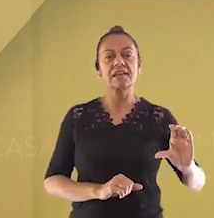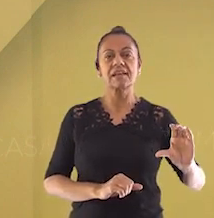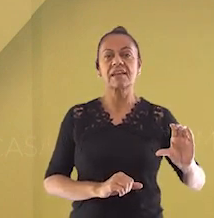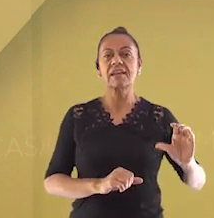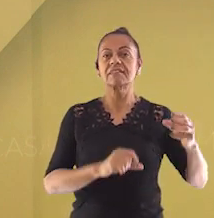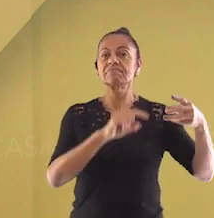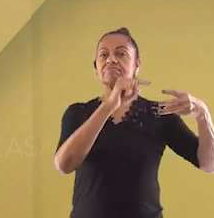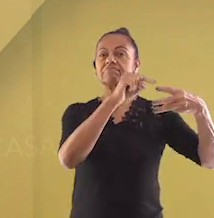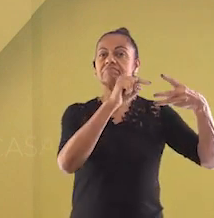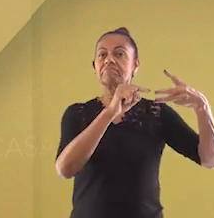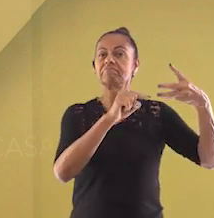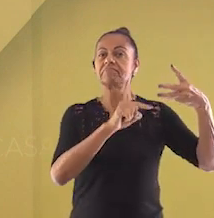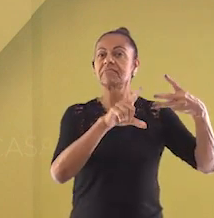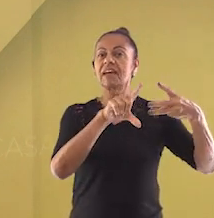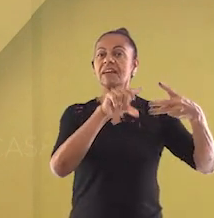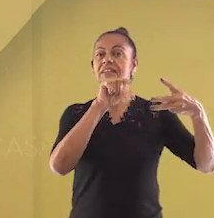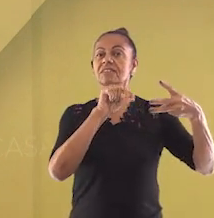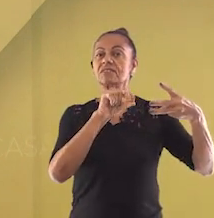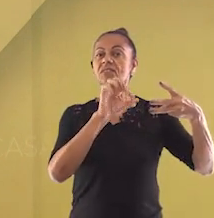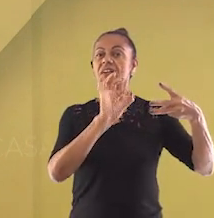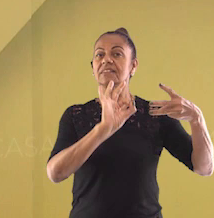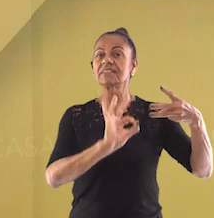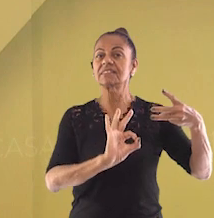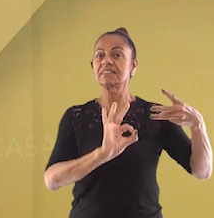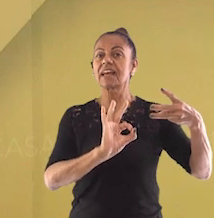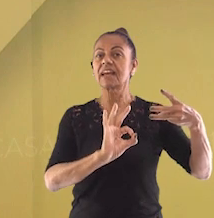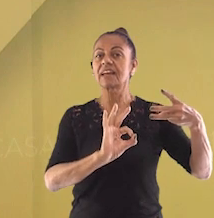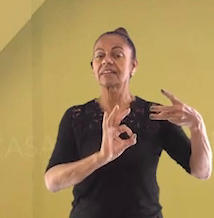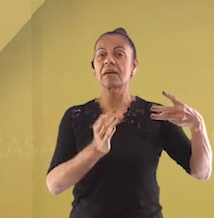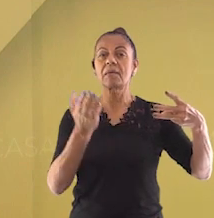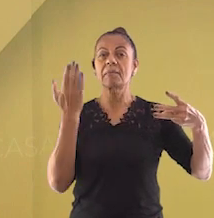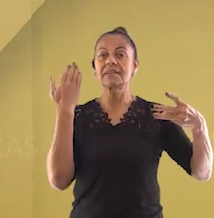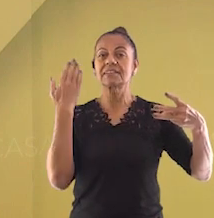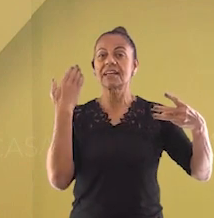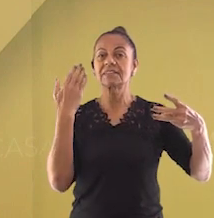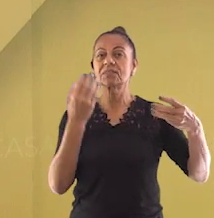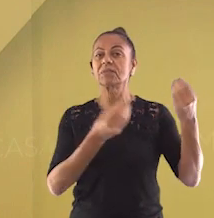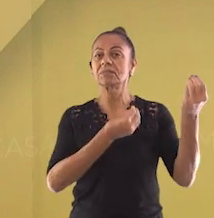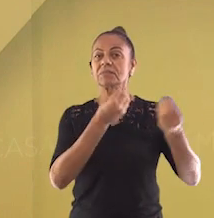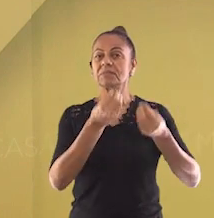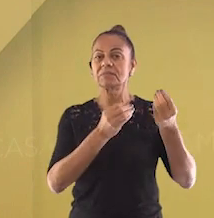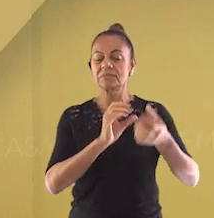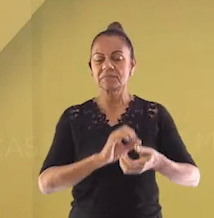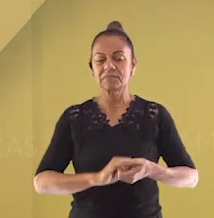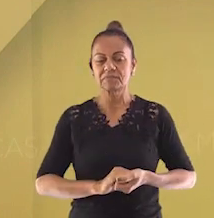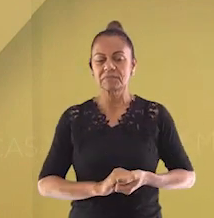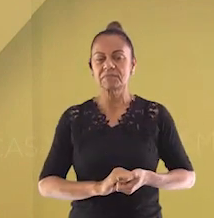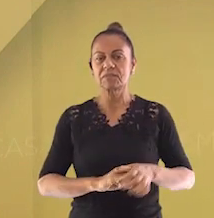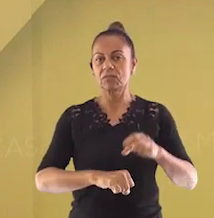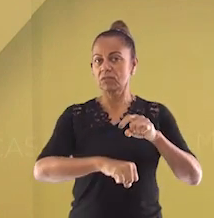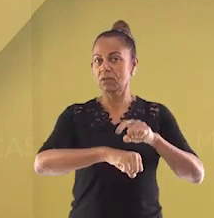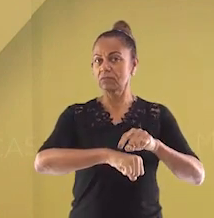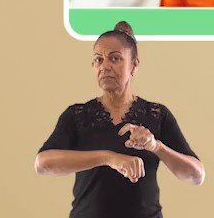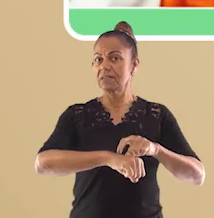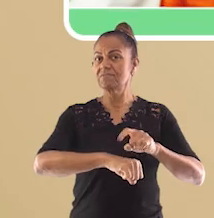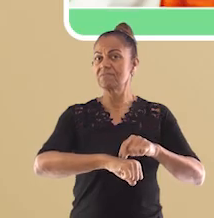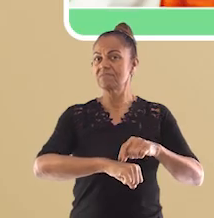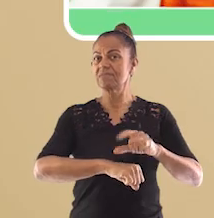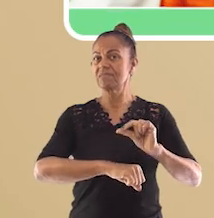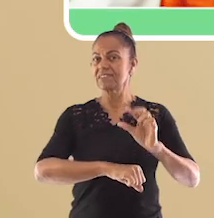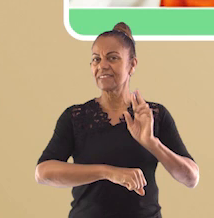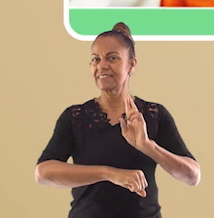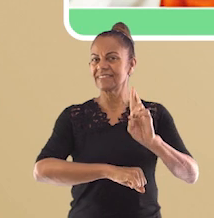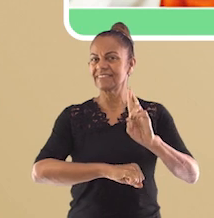qual dessas três opções vai se enquadrar daqui no lugar de play a forma padrão tempo para resposta